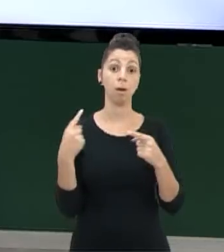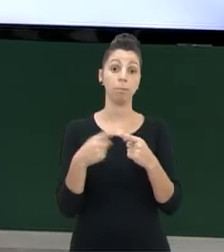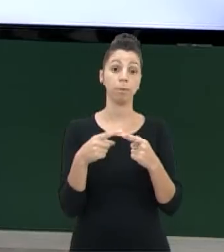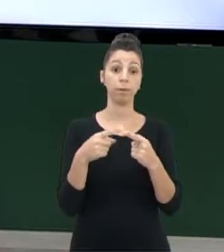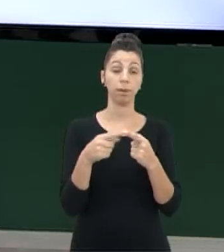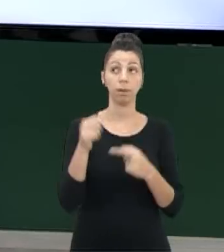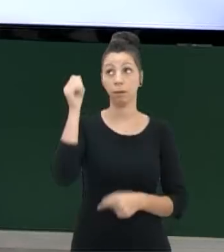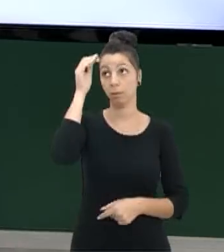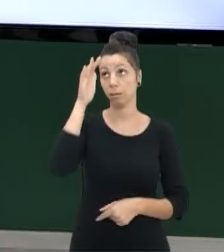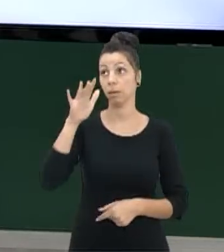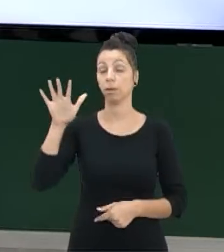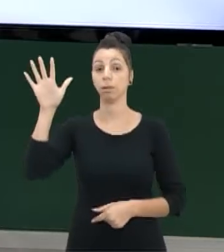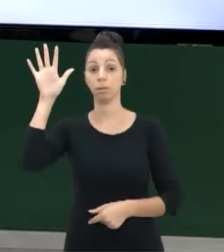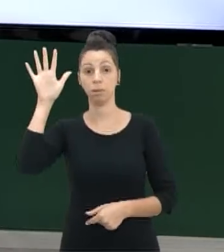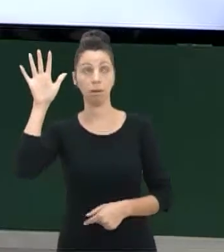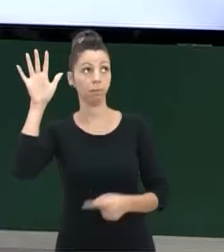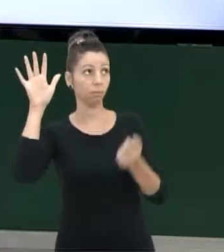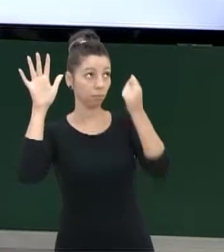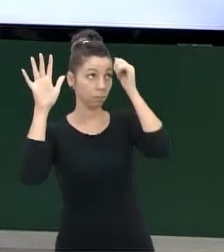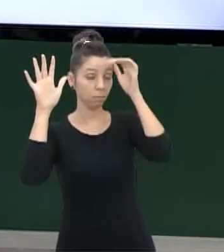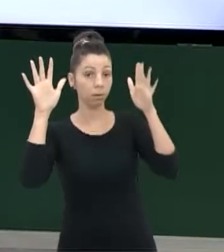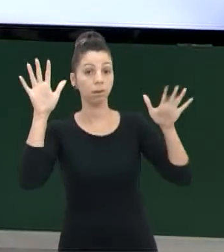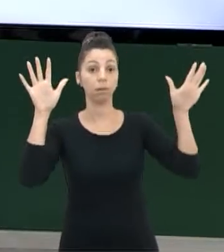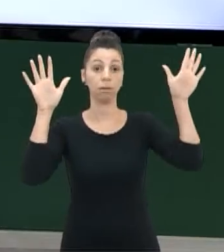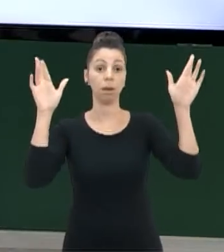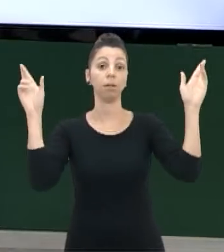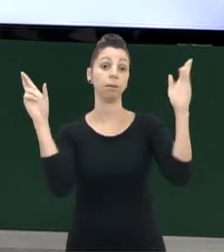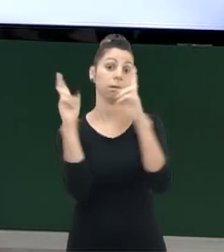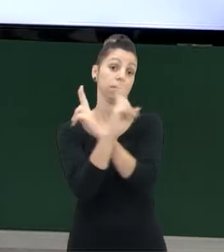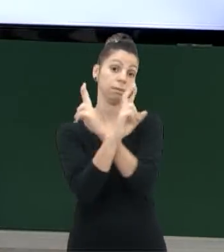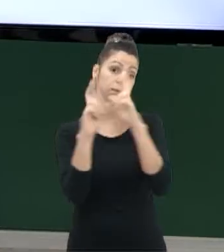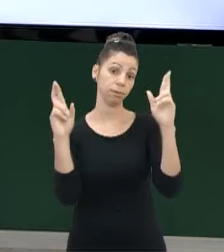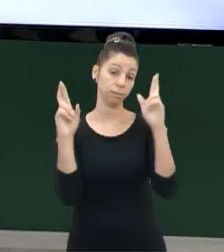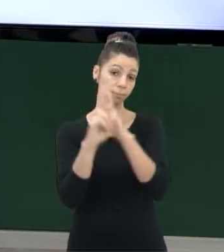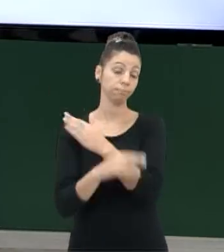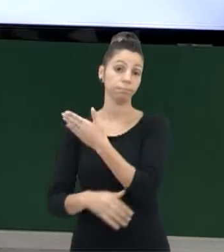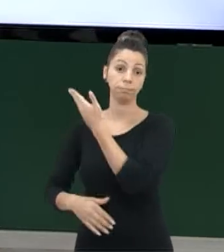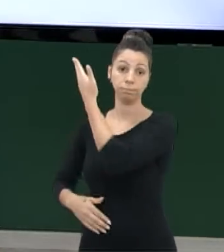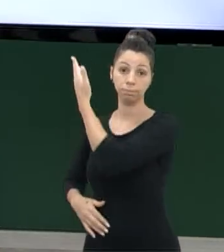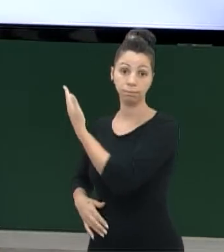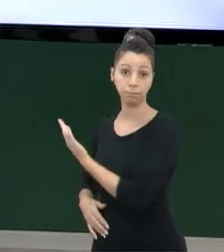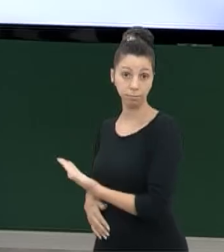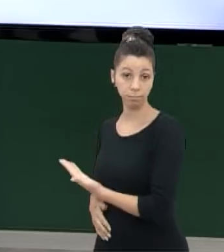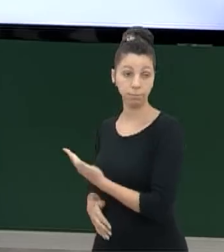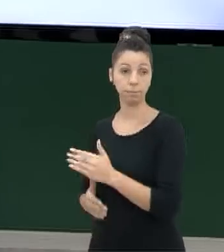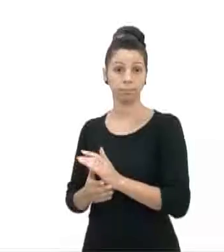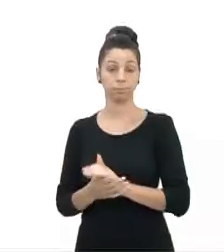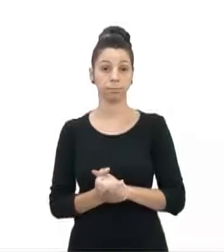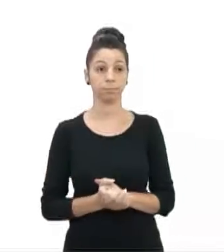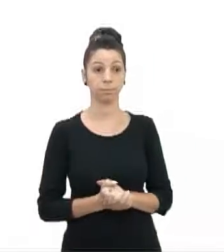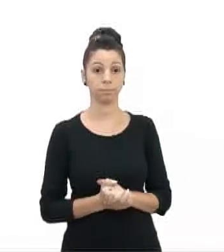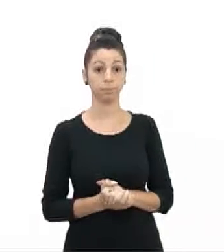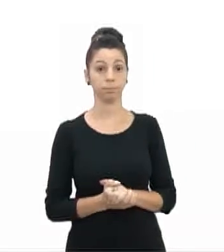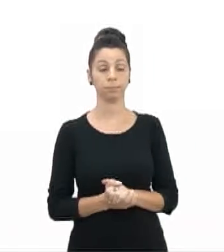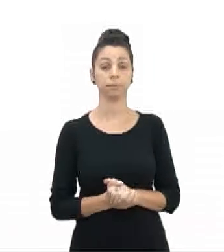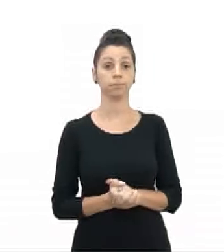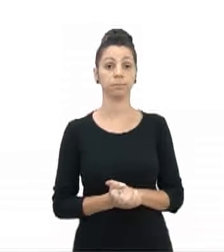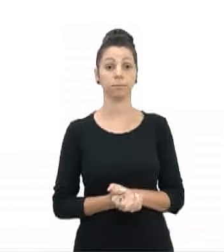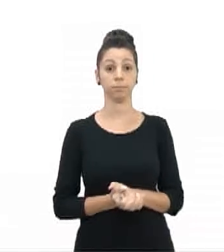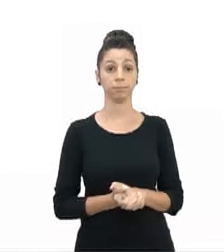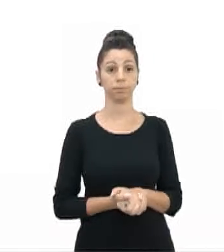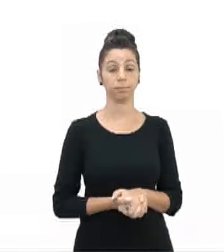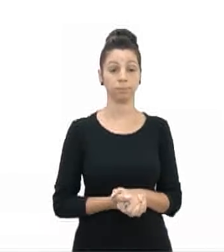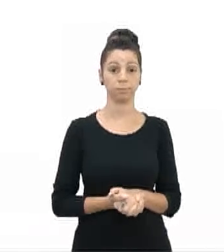têm muita relação com os tópicos que a gente acabou de ler, né? Eu coloquei aqui para você o quê? Olha,